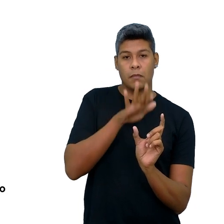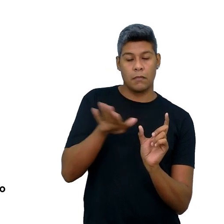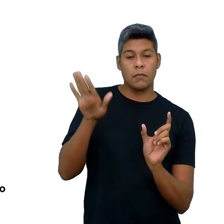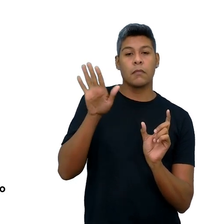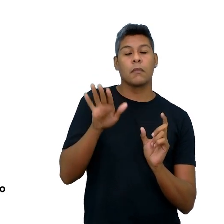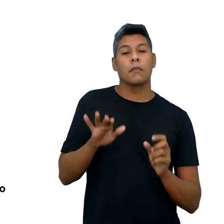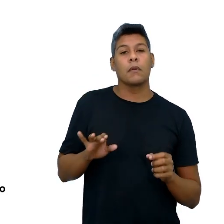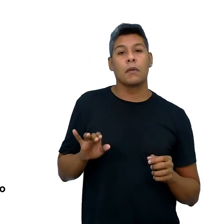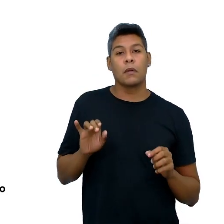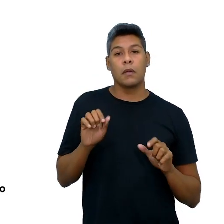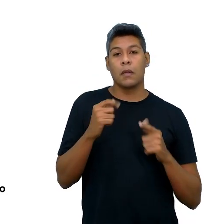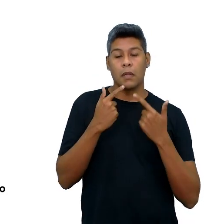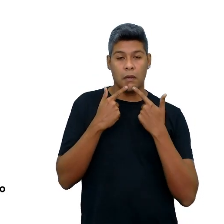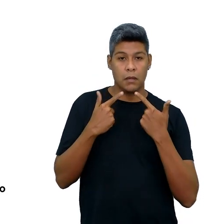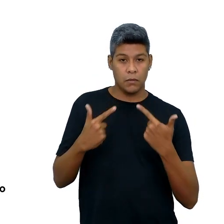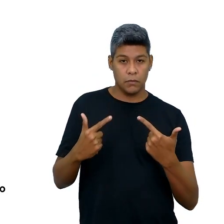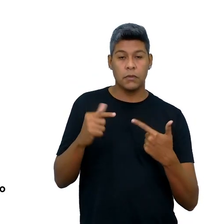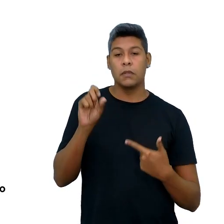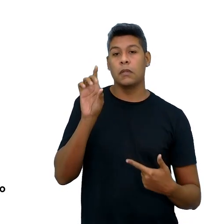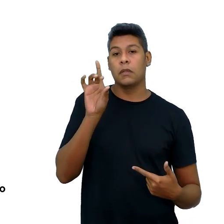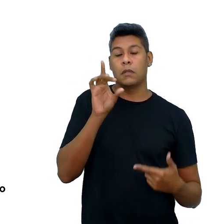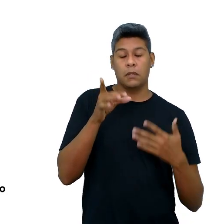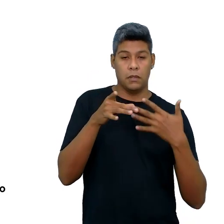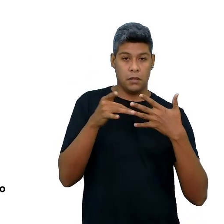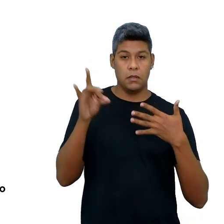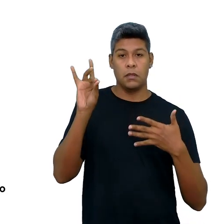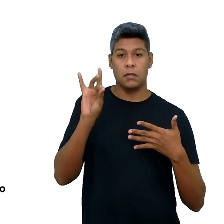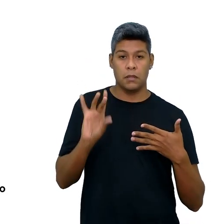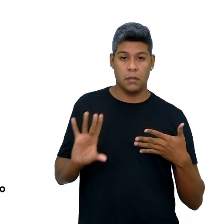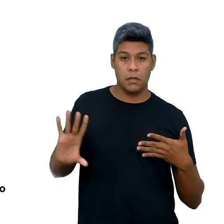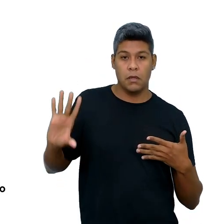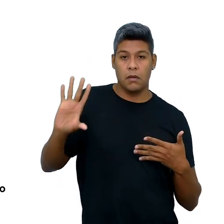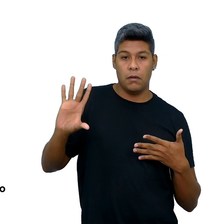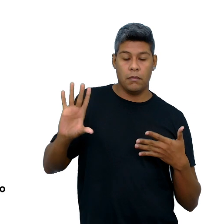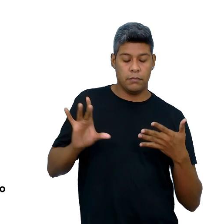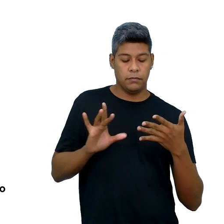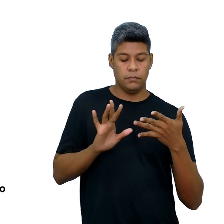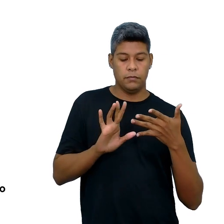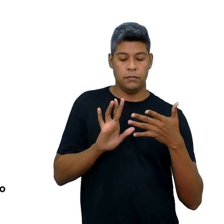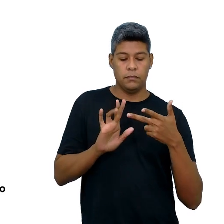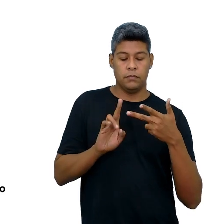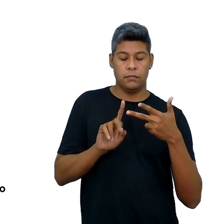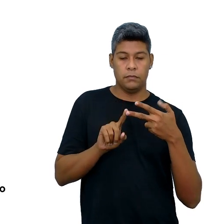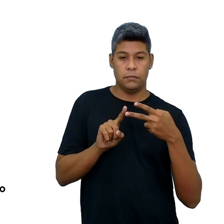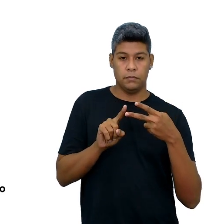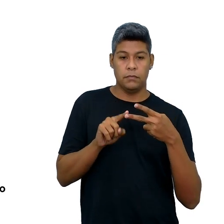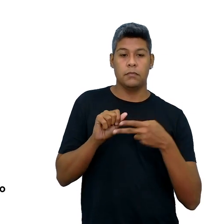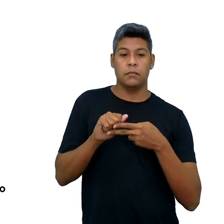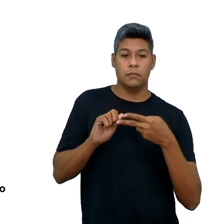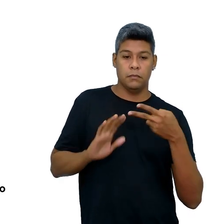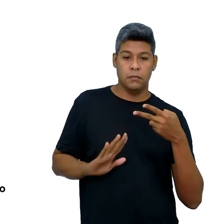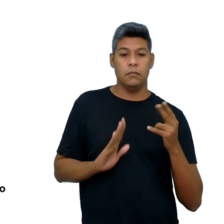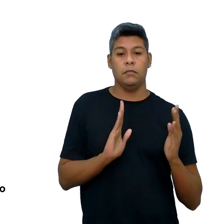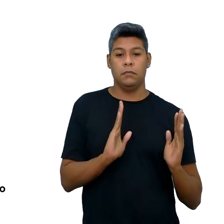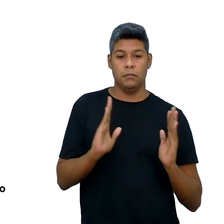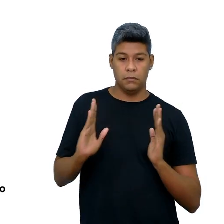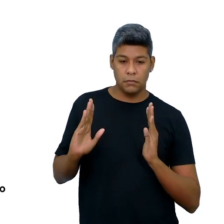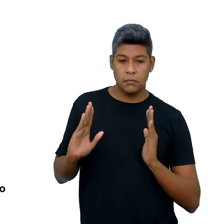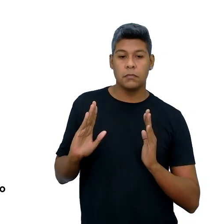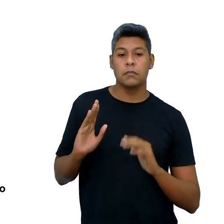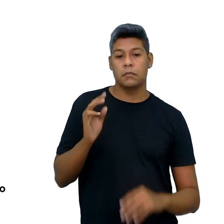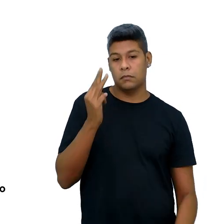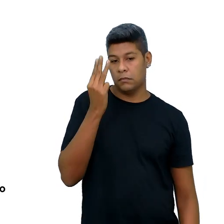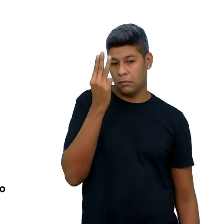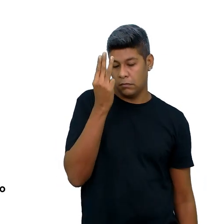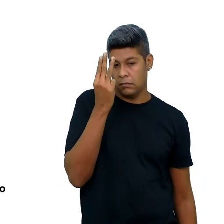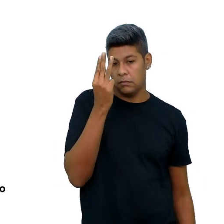e semiótica. O segundo objetivo, relacionar o tema central do letramento com as atividades da sequência de atividades 3,